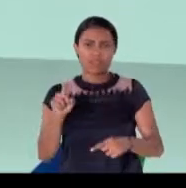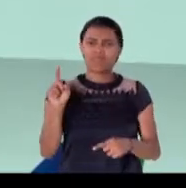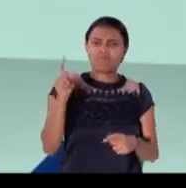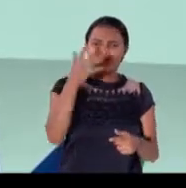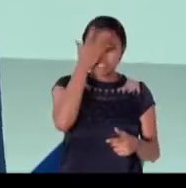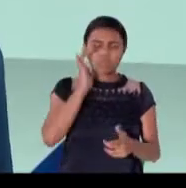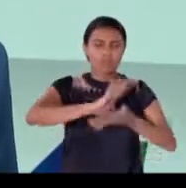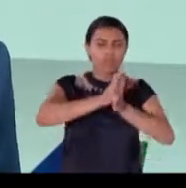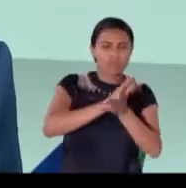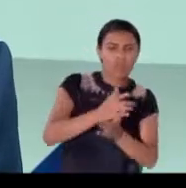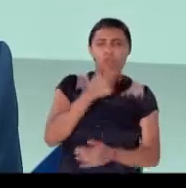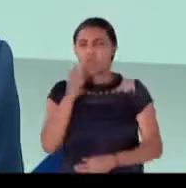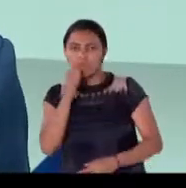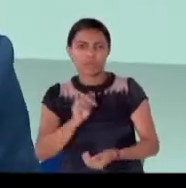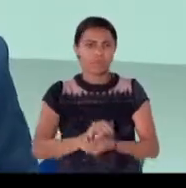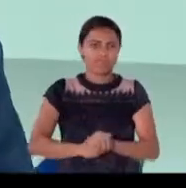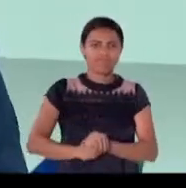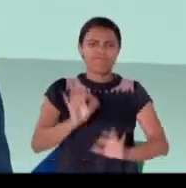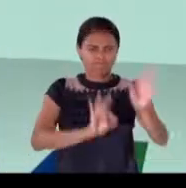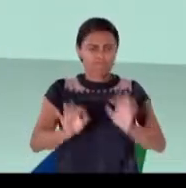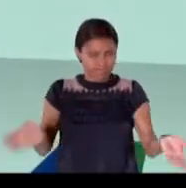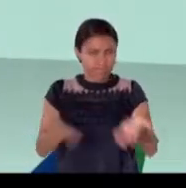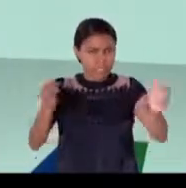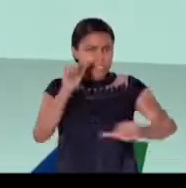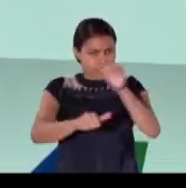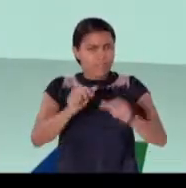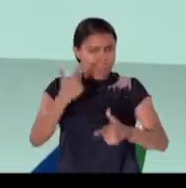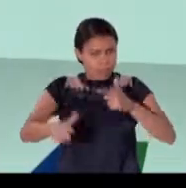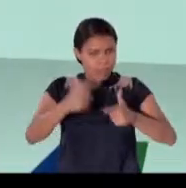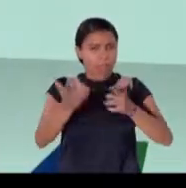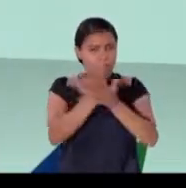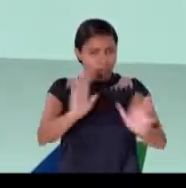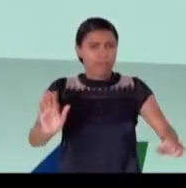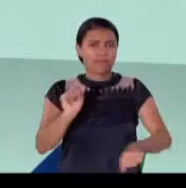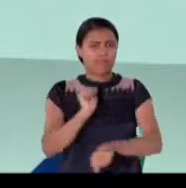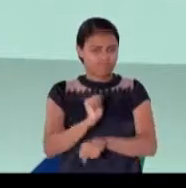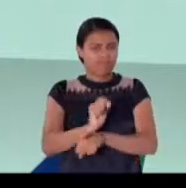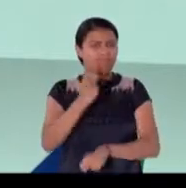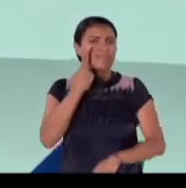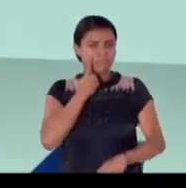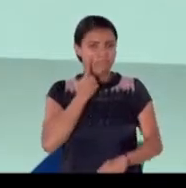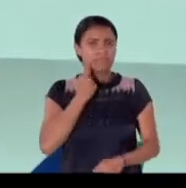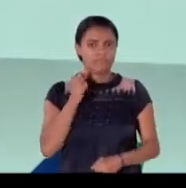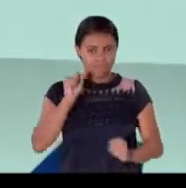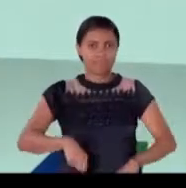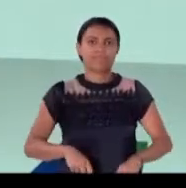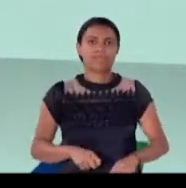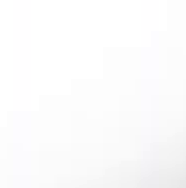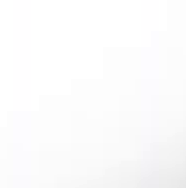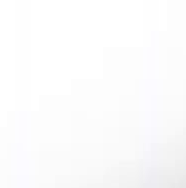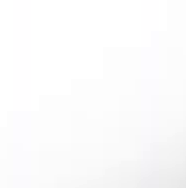Violência de gênero de uma forma geral. Estamos trabalhando todas essas pautas para que a gente consiga fazer um trabalho bem efetivo